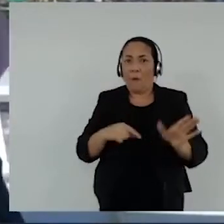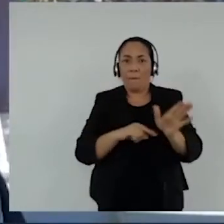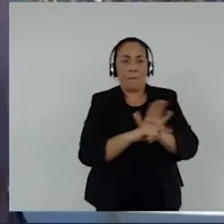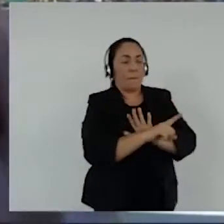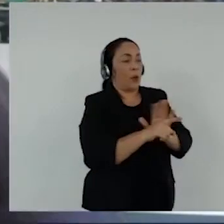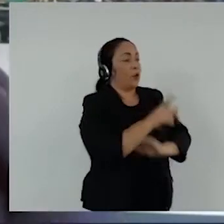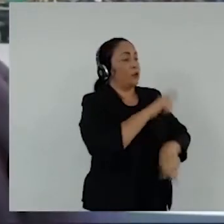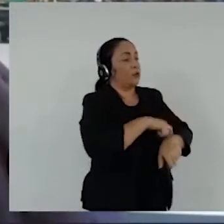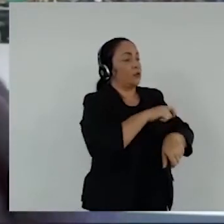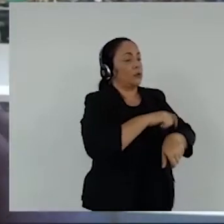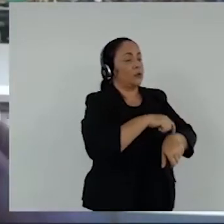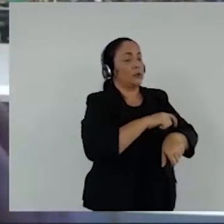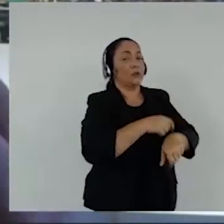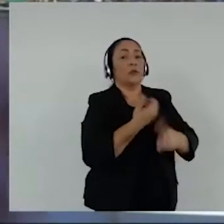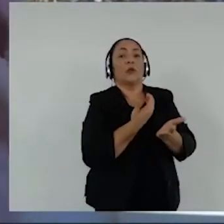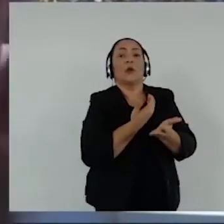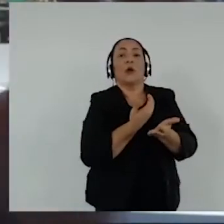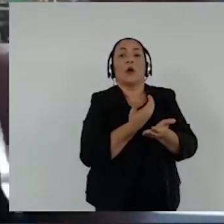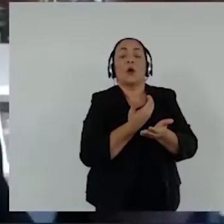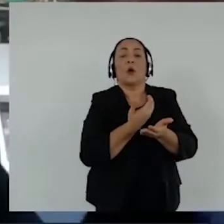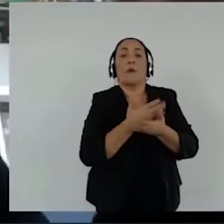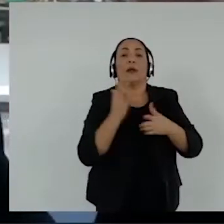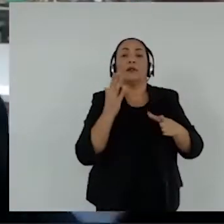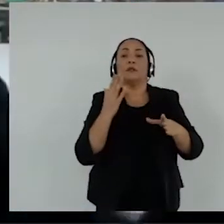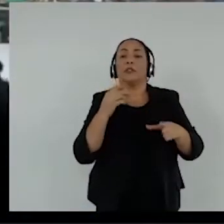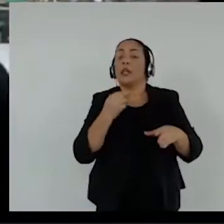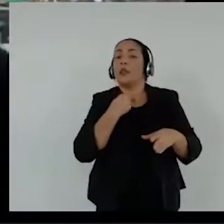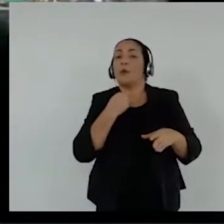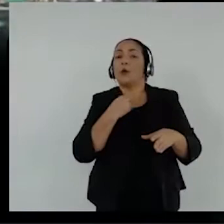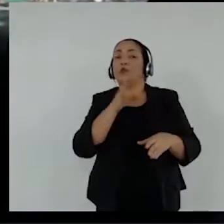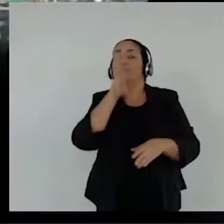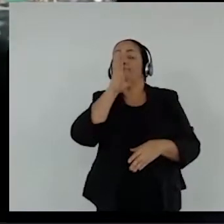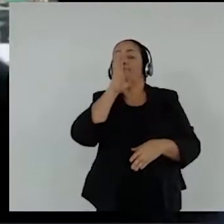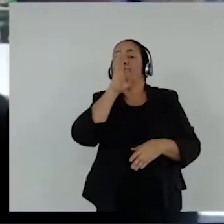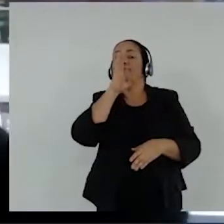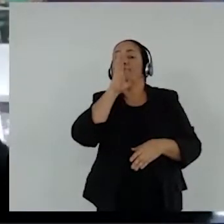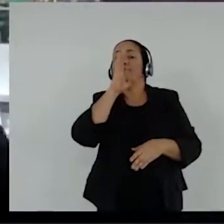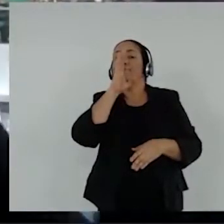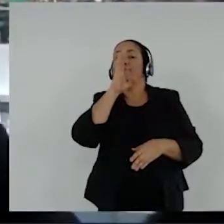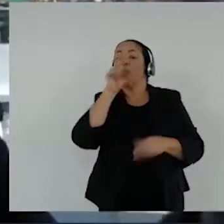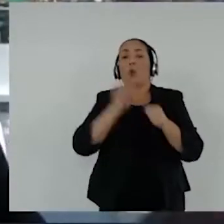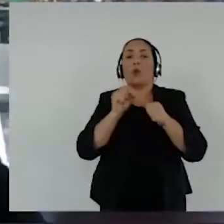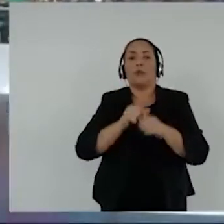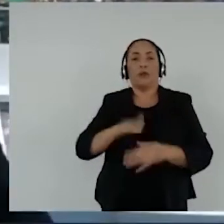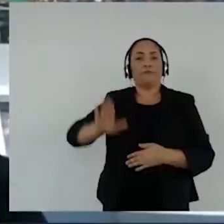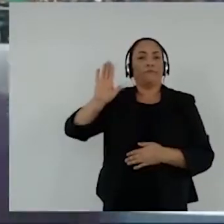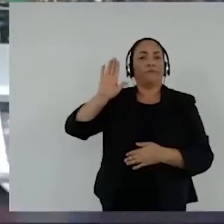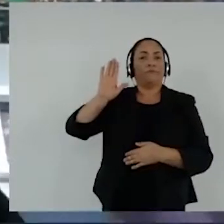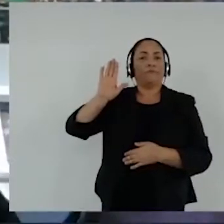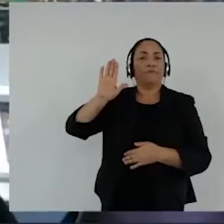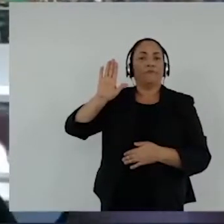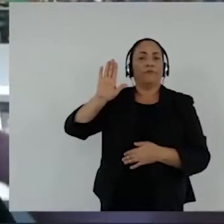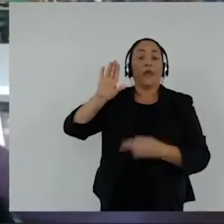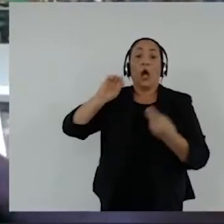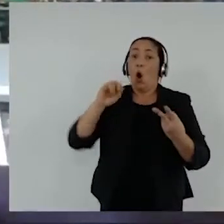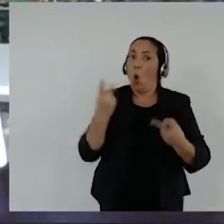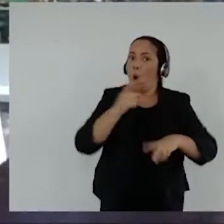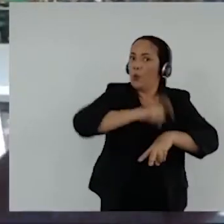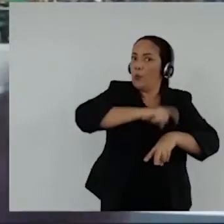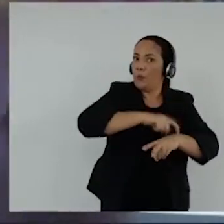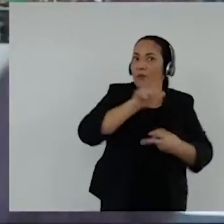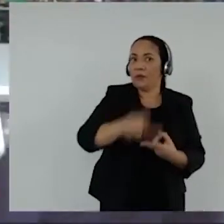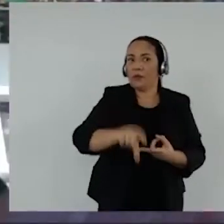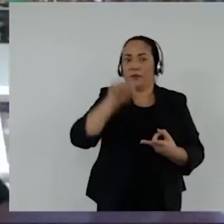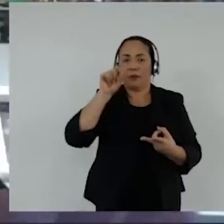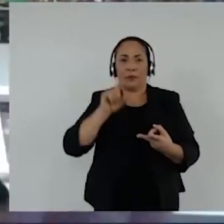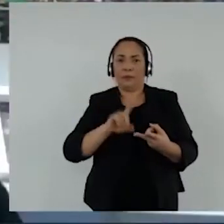momento começa a incomunicabilidade? É quando ele faz o sacro juramento ou quando ele foi escolhido? Não, essa não é uma preocupação de forma,